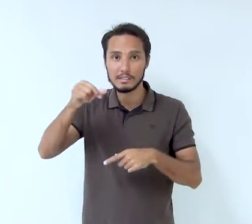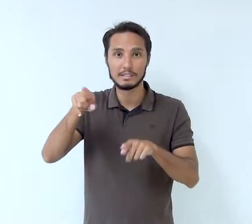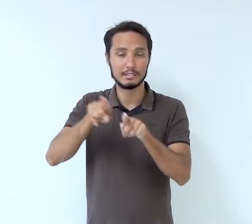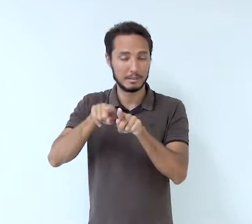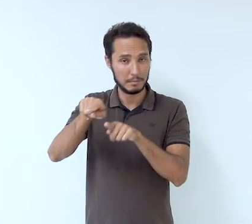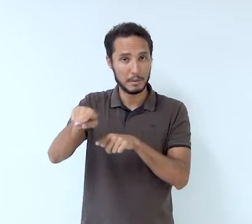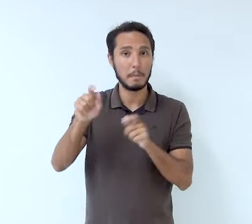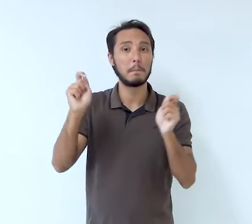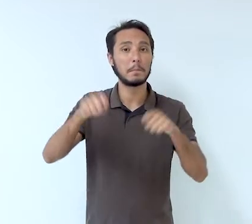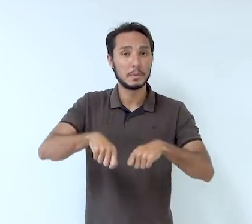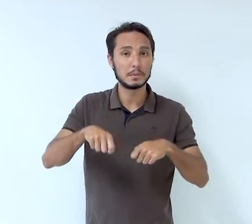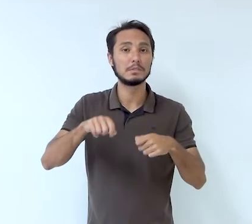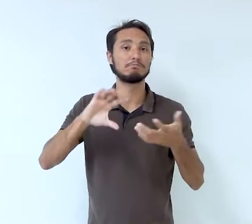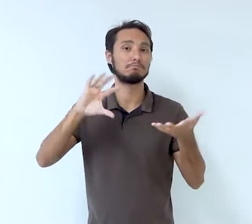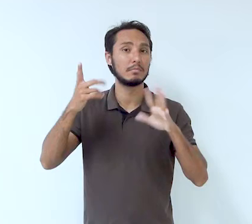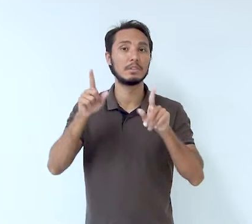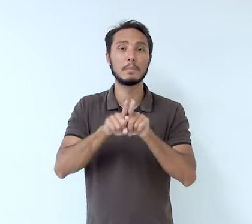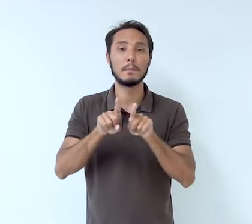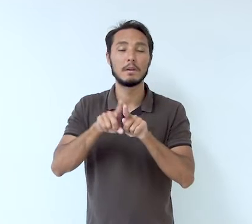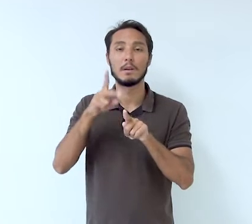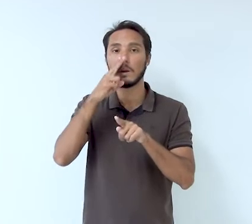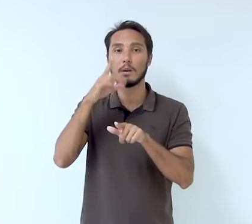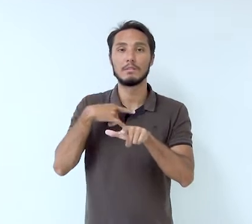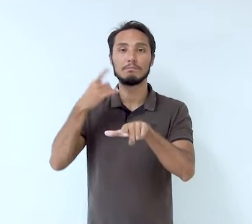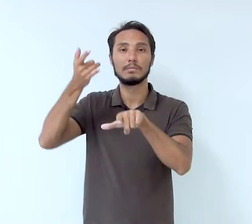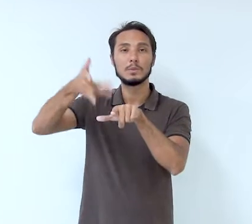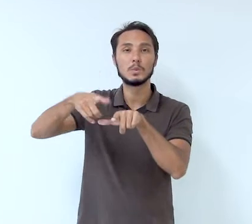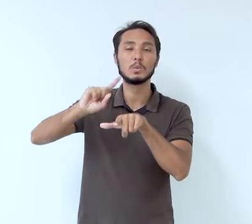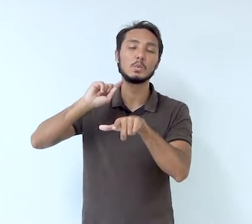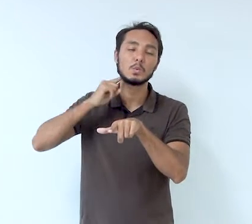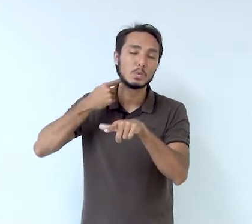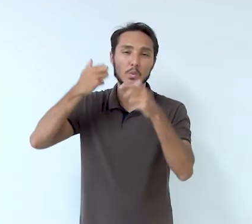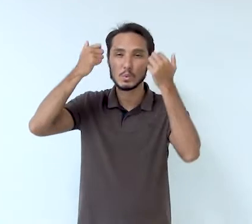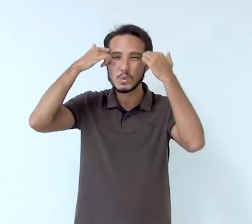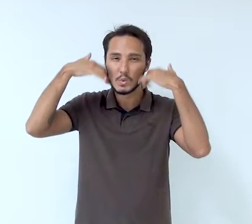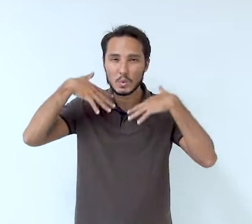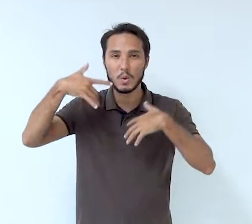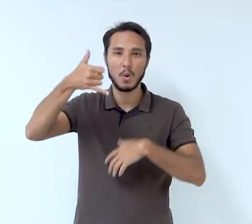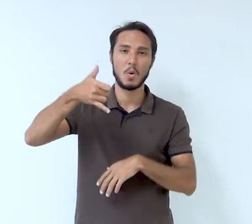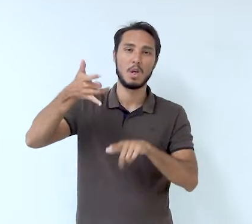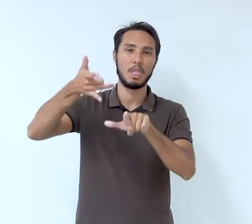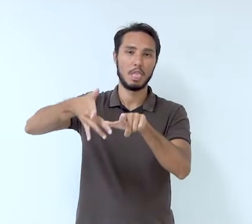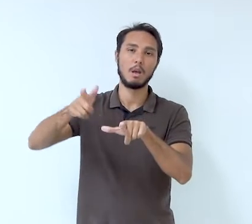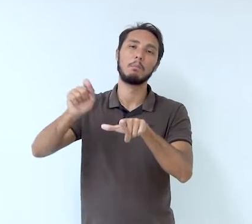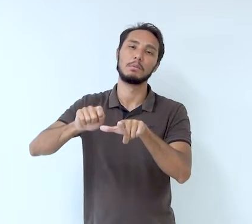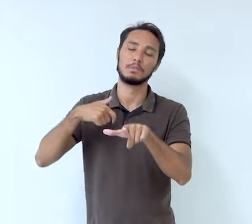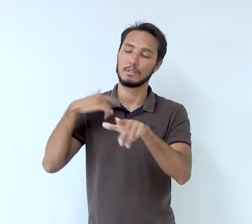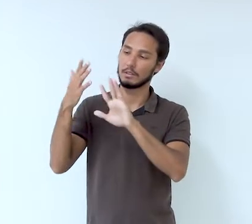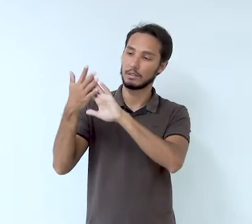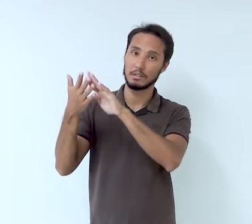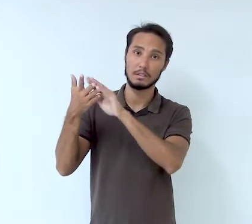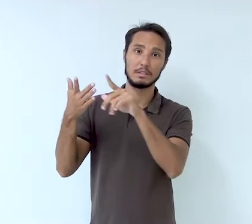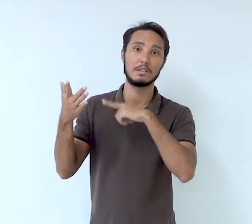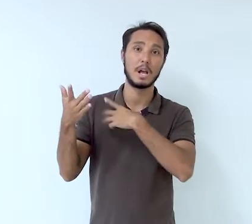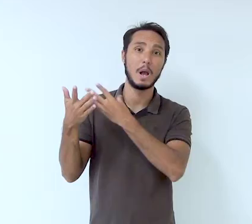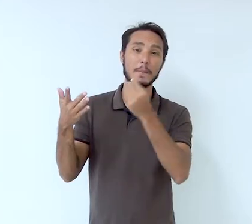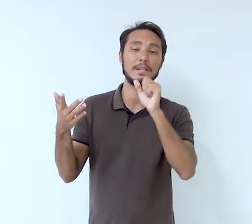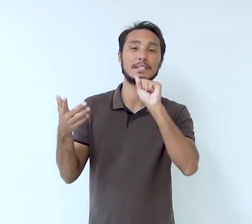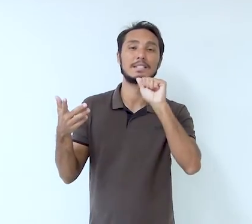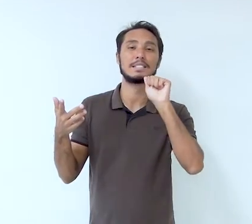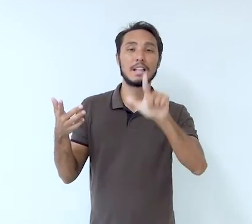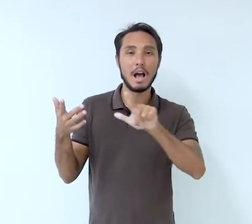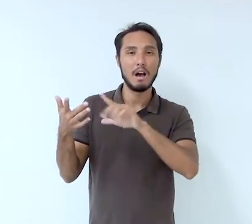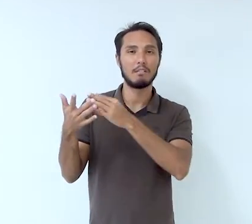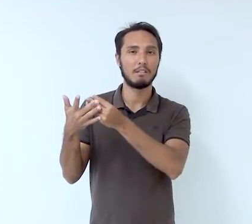eletricidade estática, pode também promover o acúmulo, né, de suor, né, de gordura, né, o nosso suor ele contém